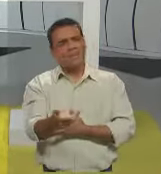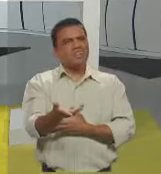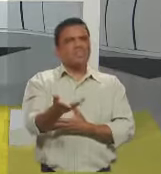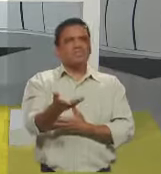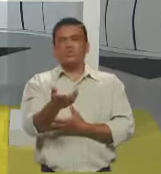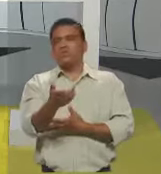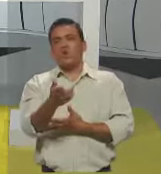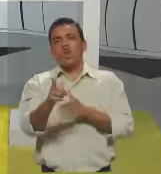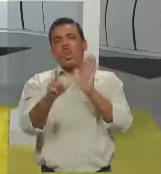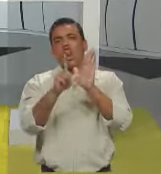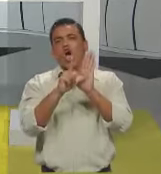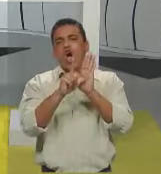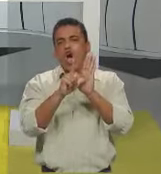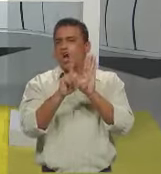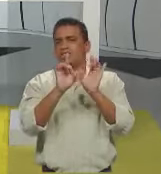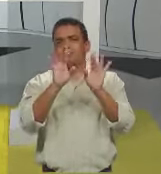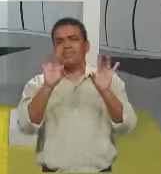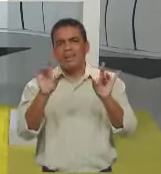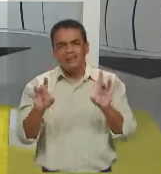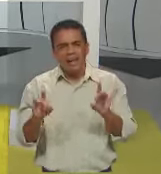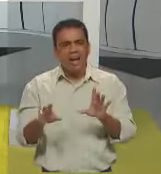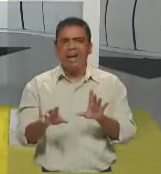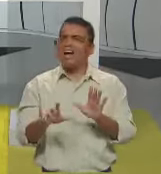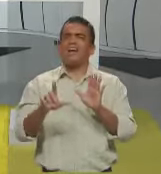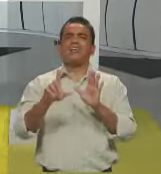lojas de material especializado, Leroy Merlin você